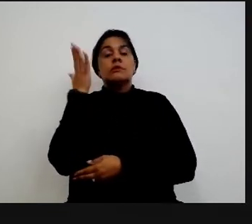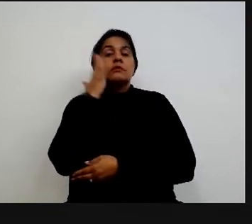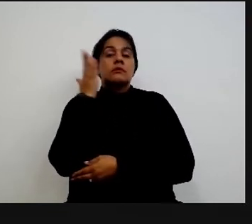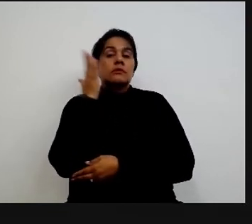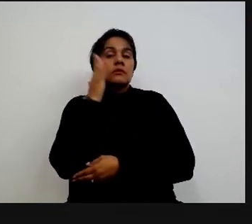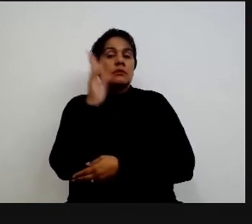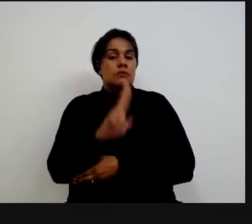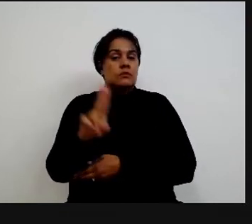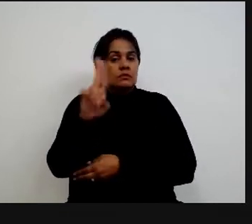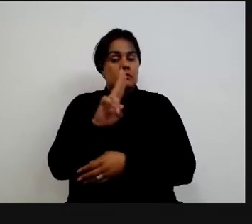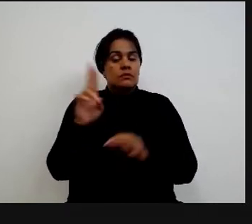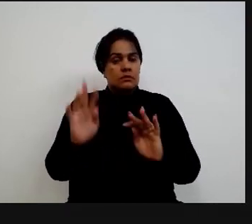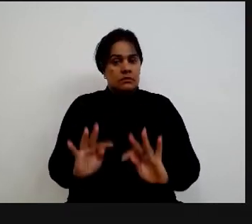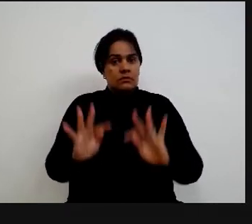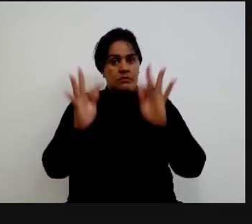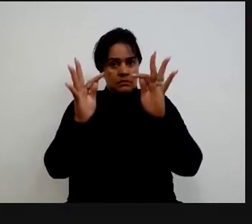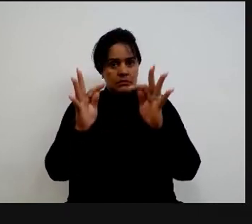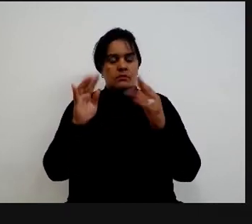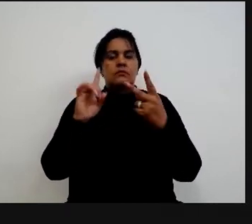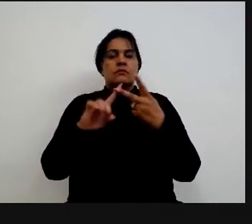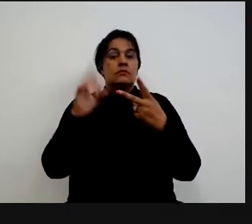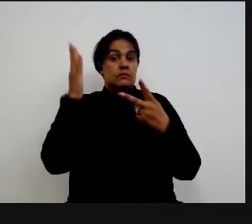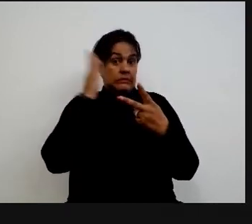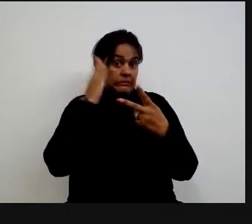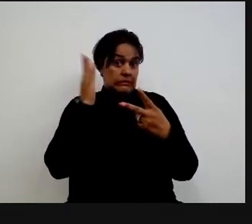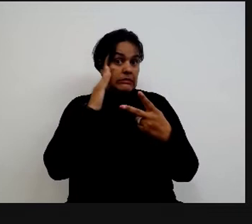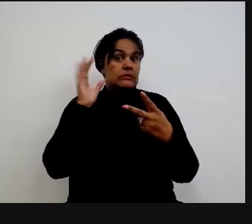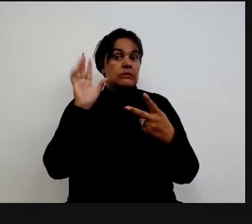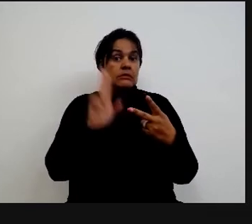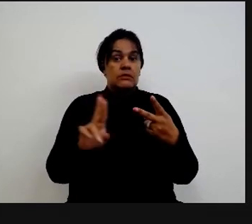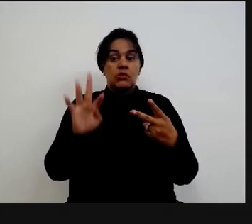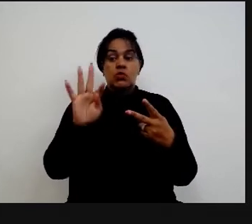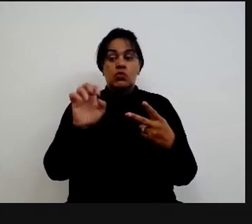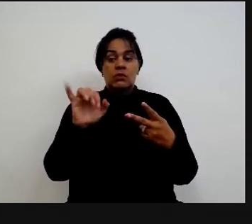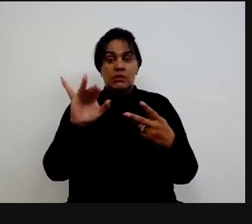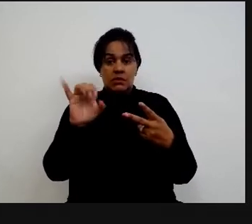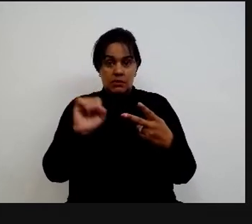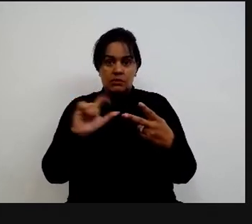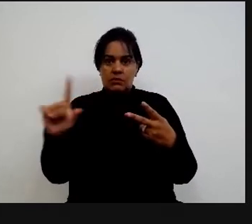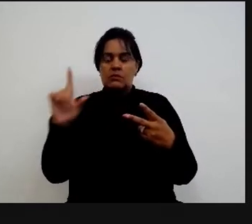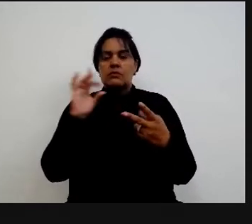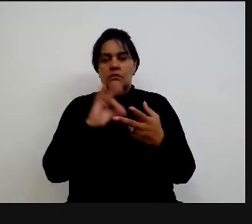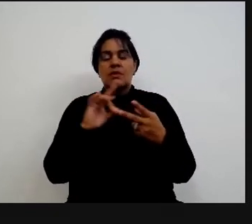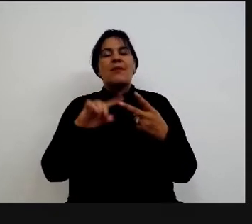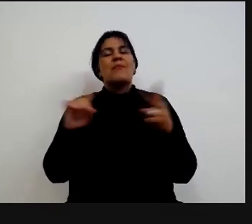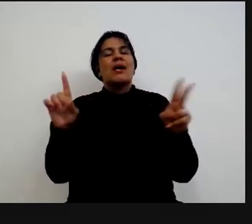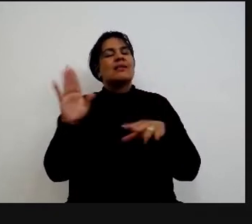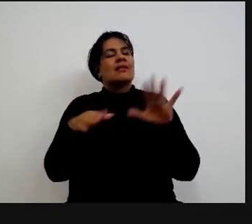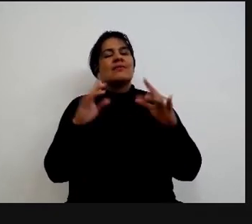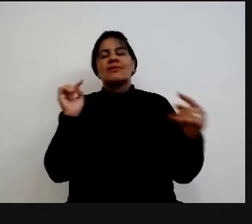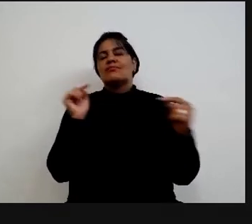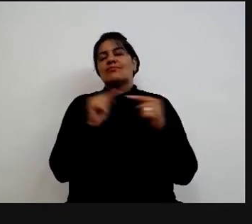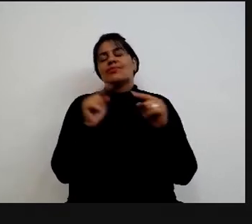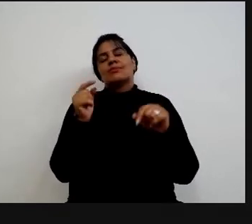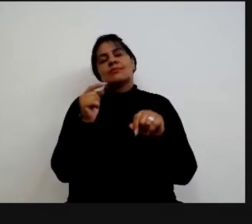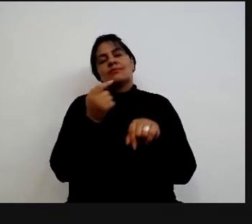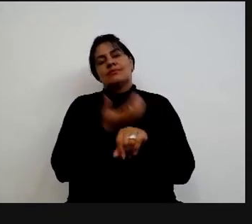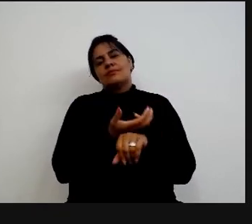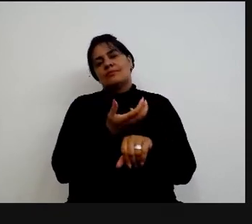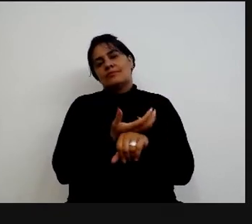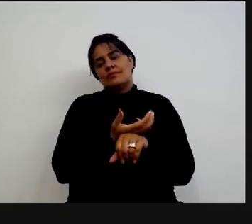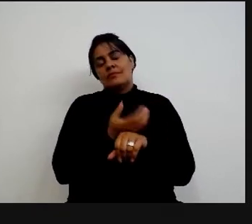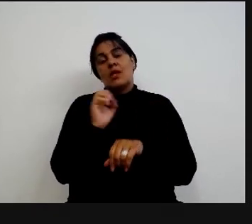tecnologias, sabem o quanto elas são úteis, só não sabem como usá-las com a sua disciplina ou como